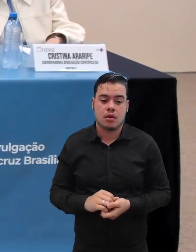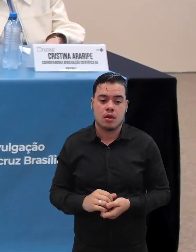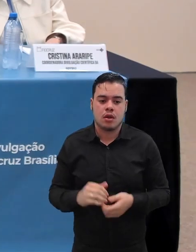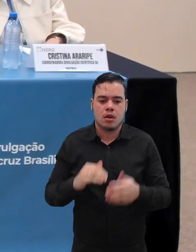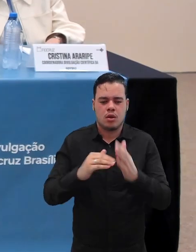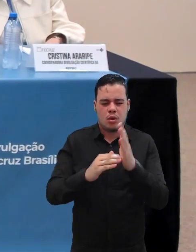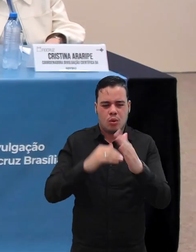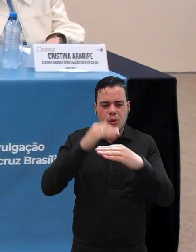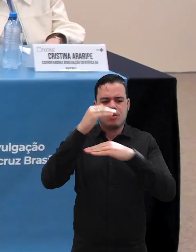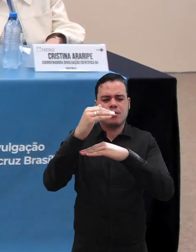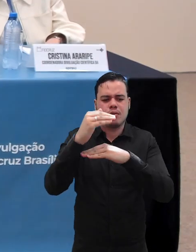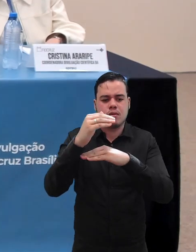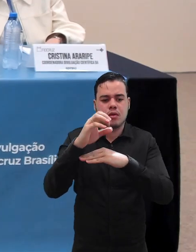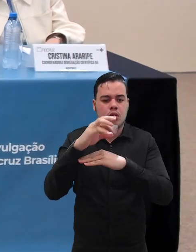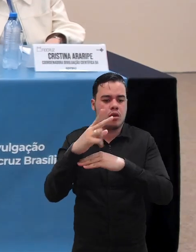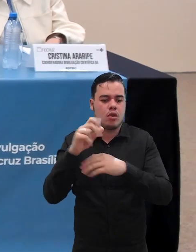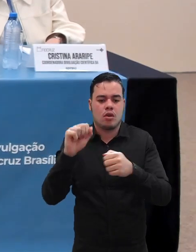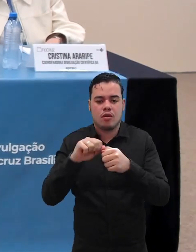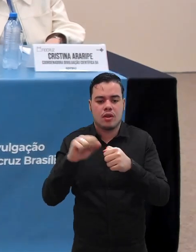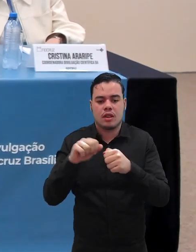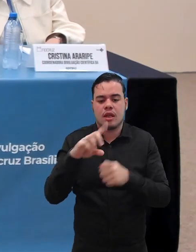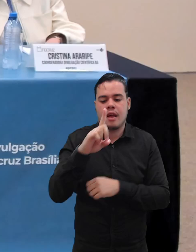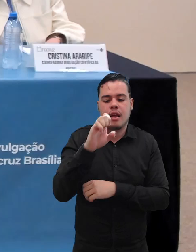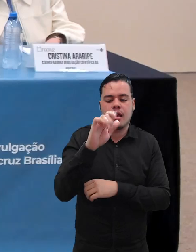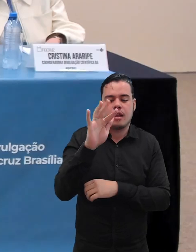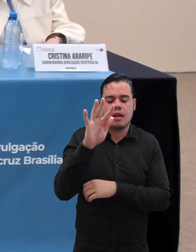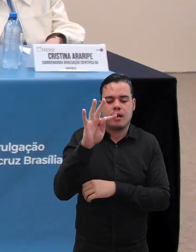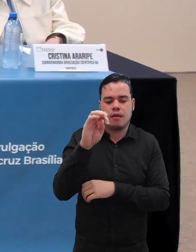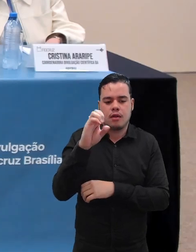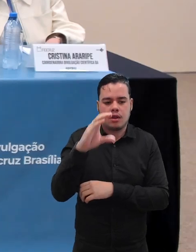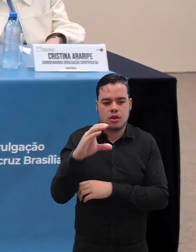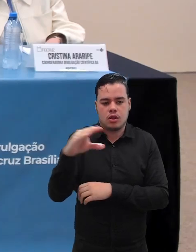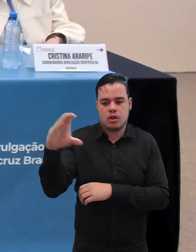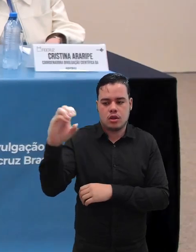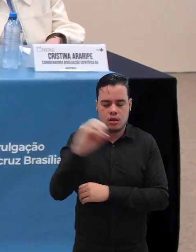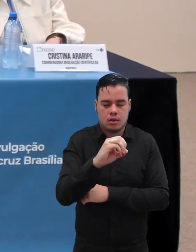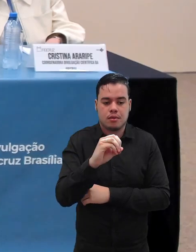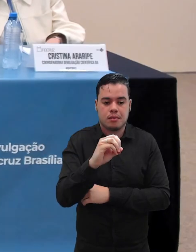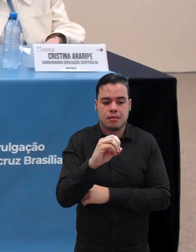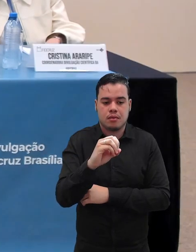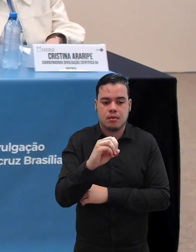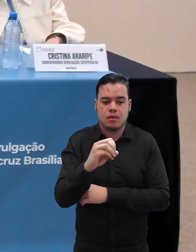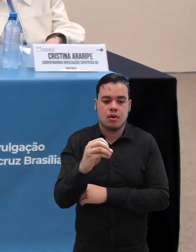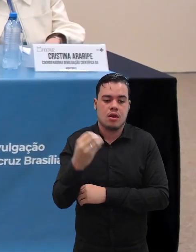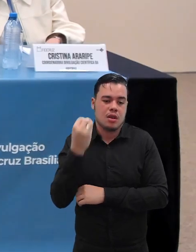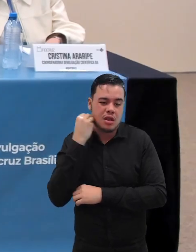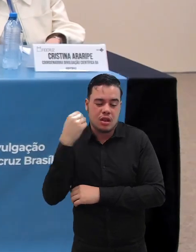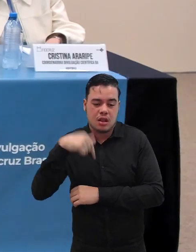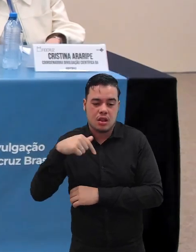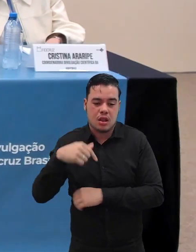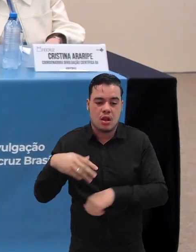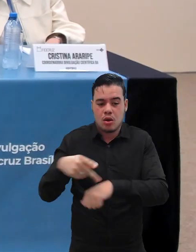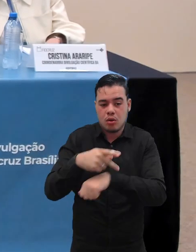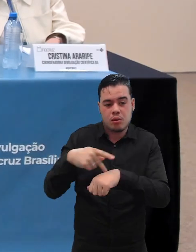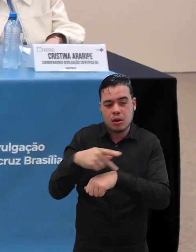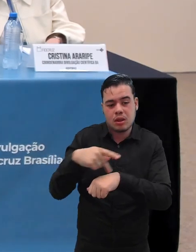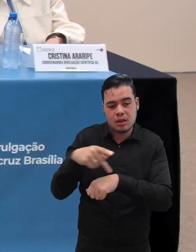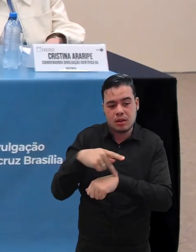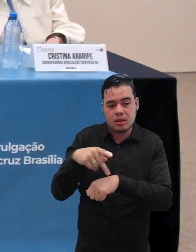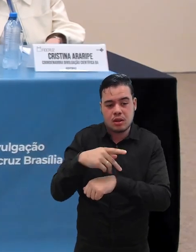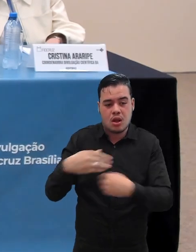superávit ou fazer déficit zero ou tentar fazer déficit zero do que, num país como o nosso,